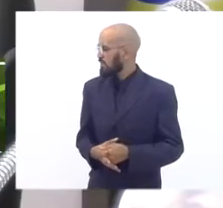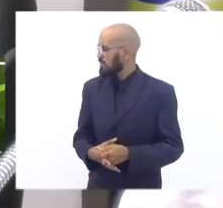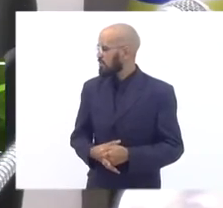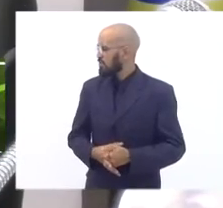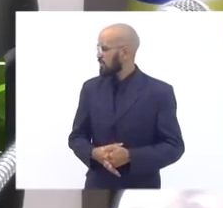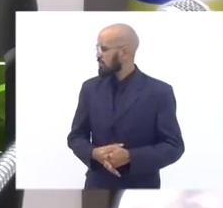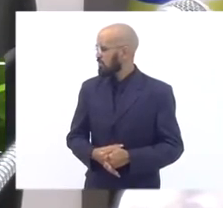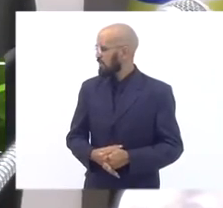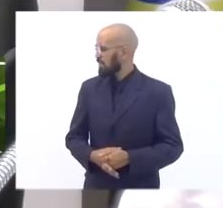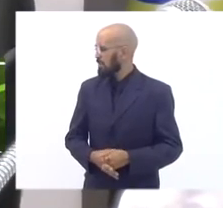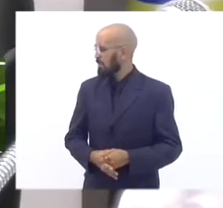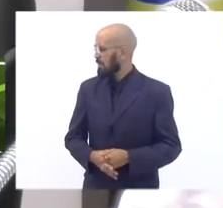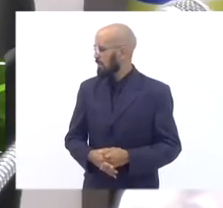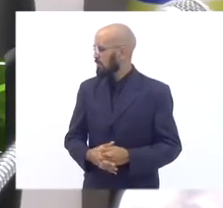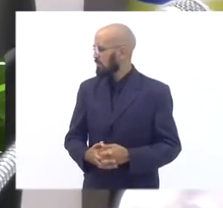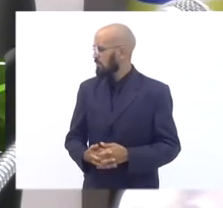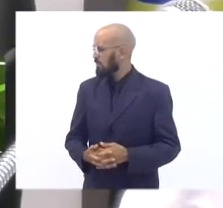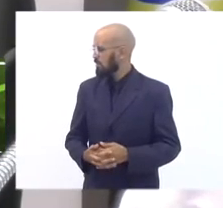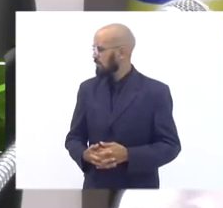dele já é grande demais.